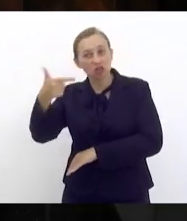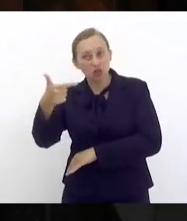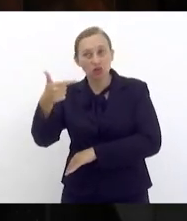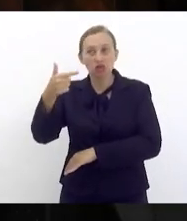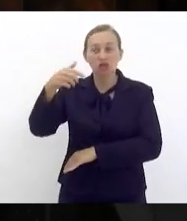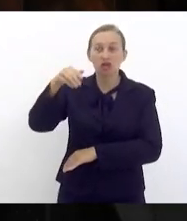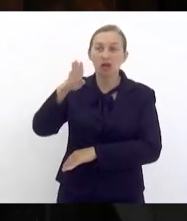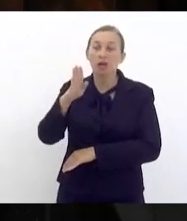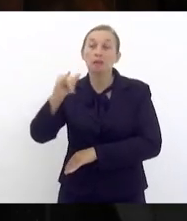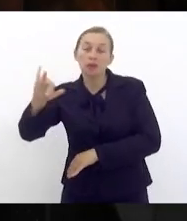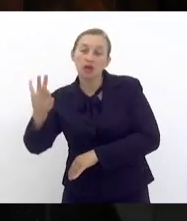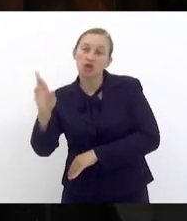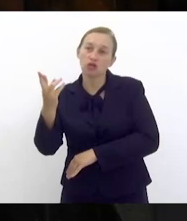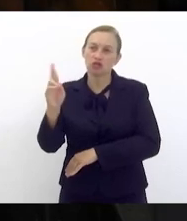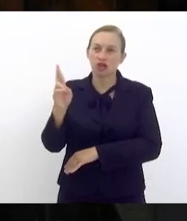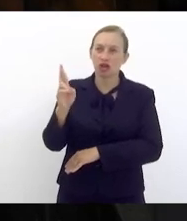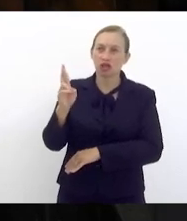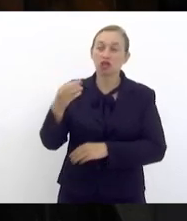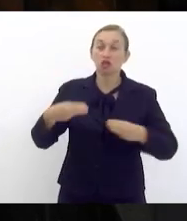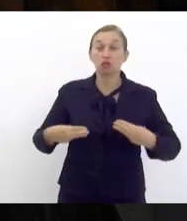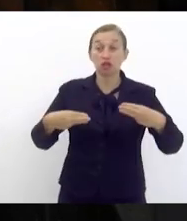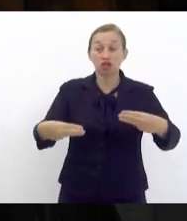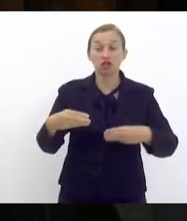reais. E o ministro Haddad